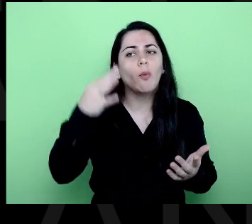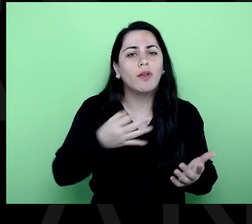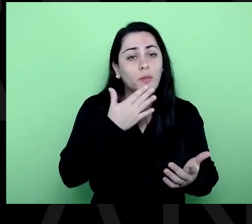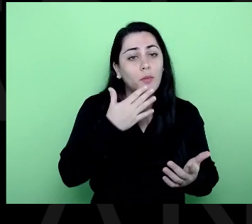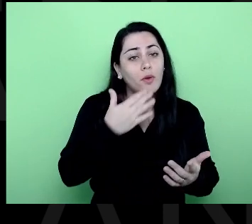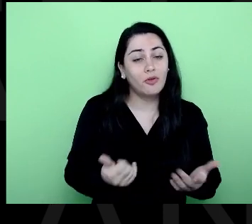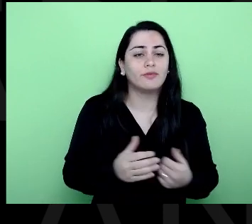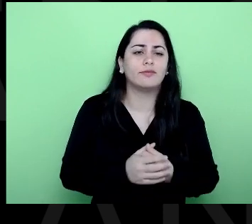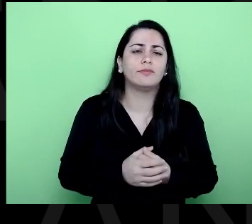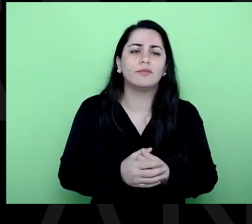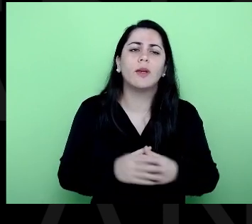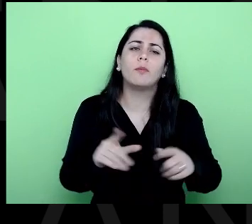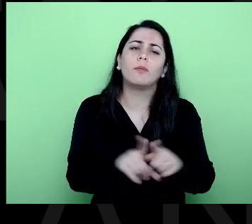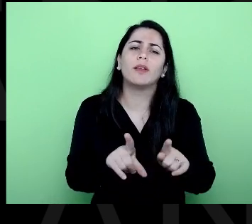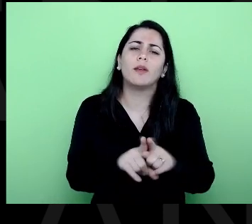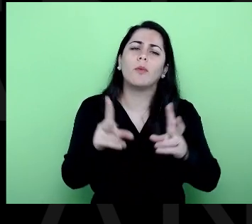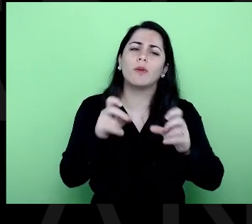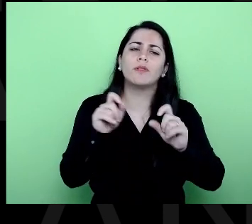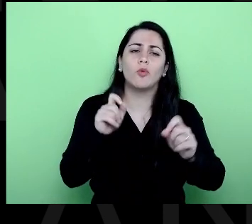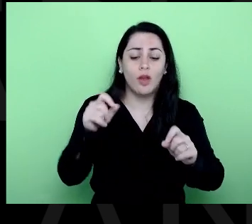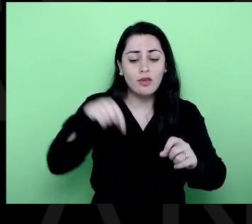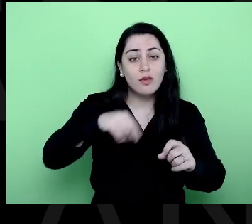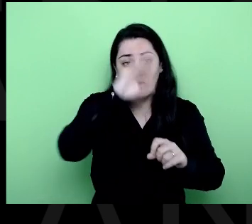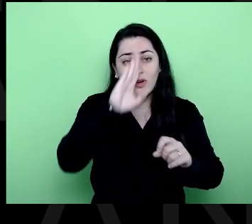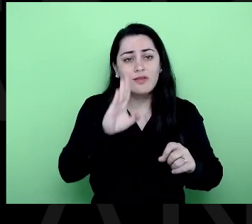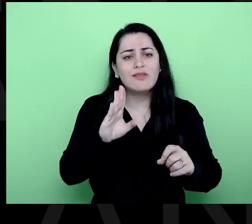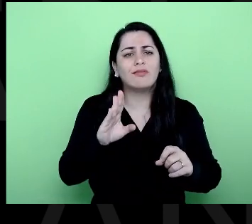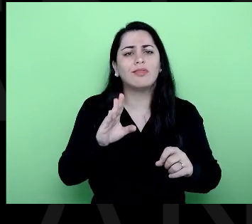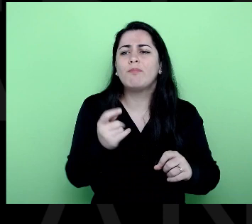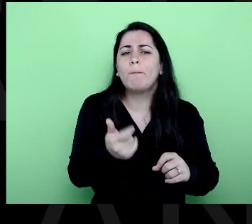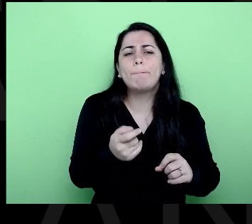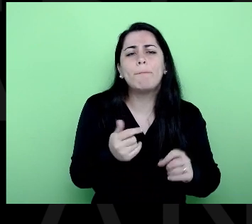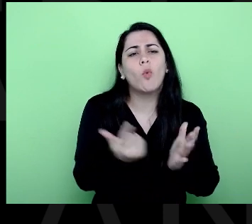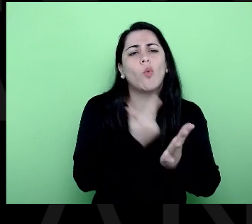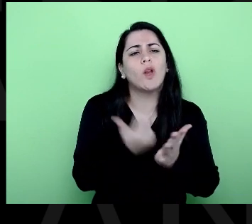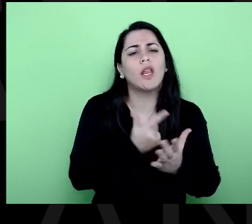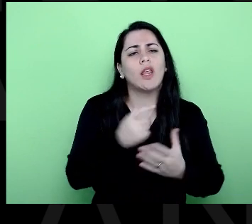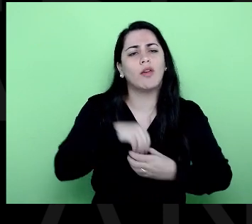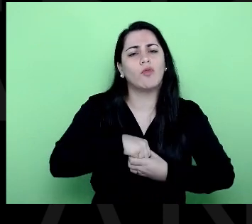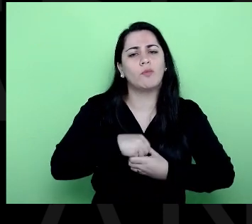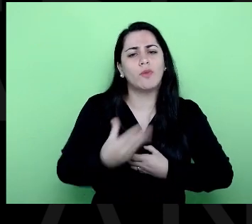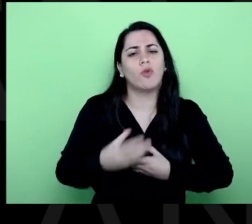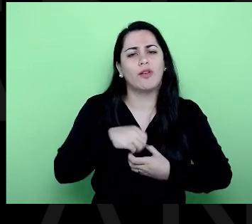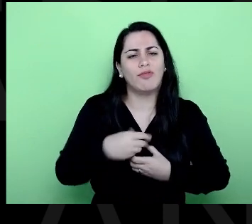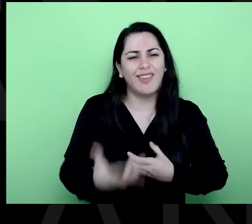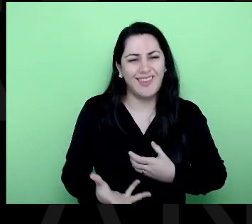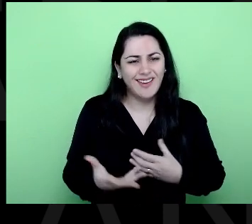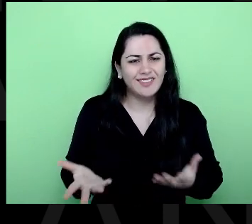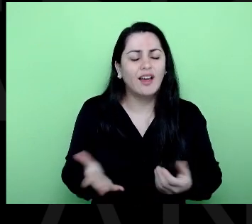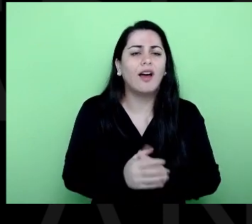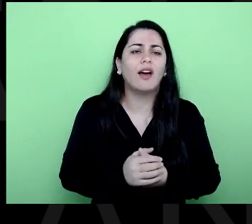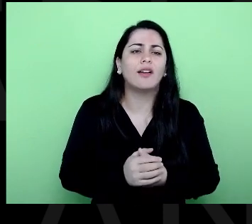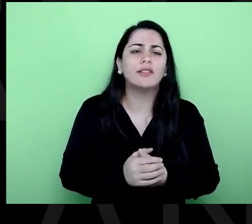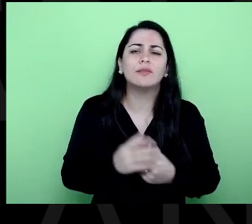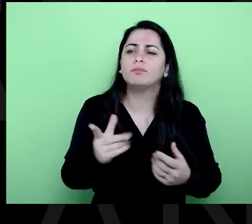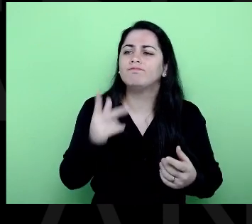é que não tem muito pouca biografia no Brasil, né? O Brasil é assim, é uma coisa muito cara de se fazer e a gente não tem